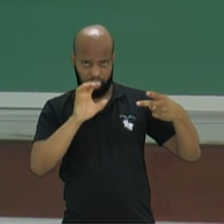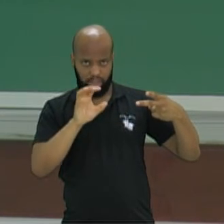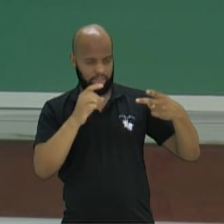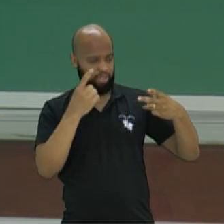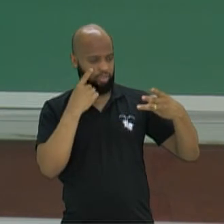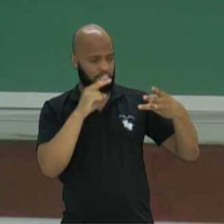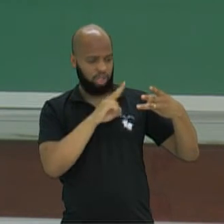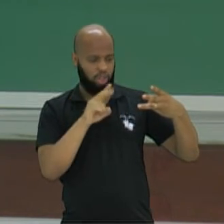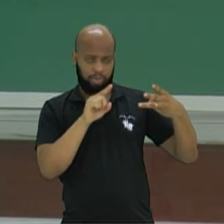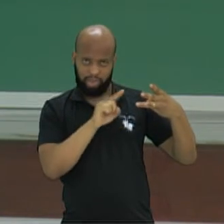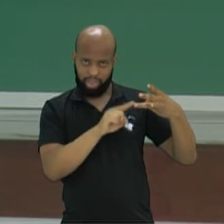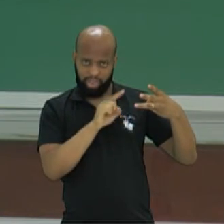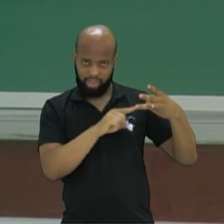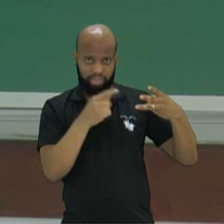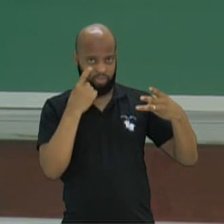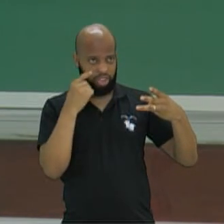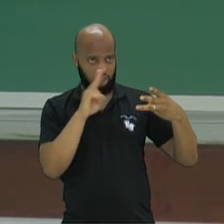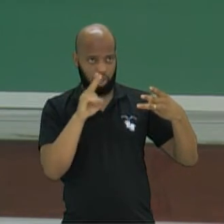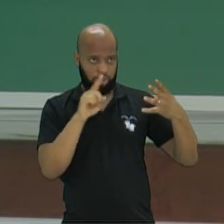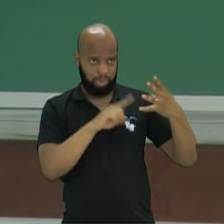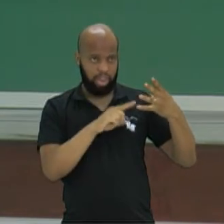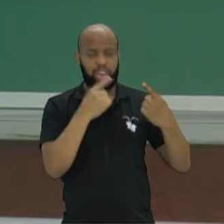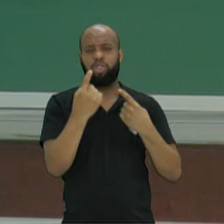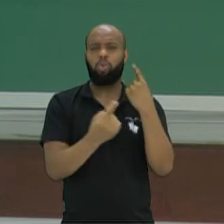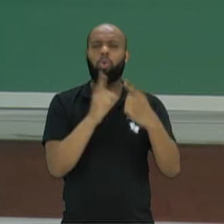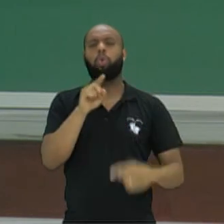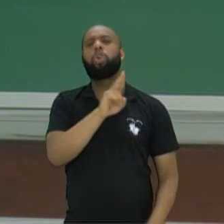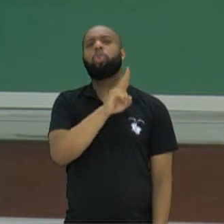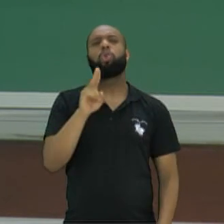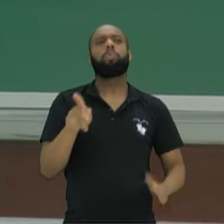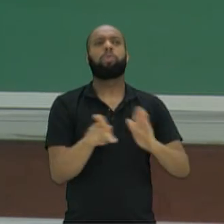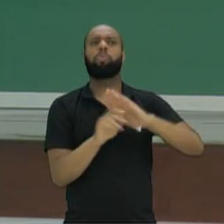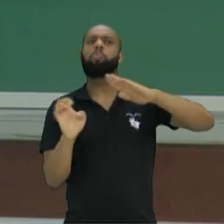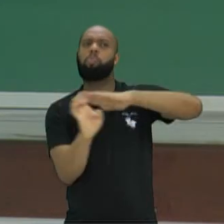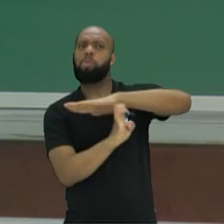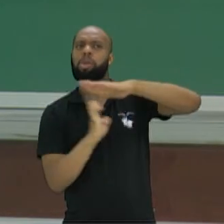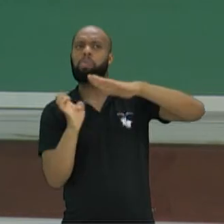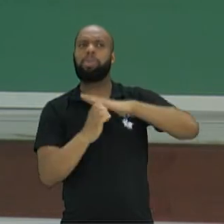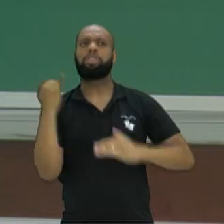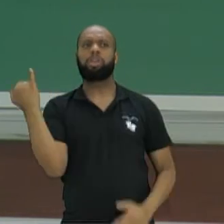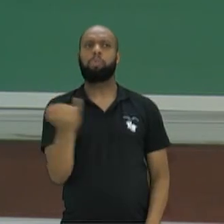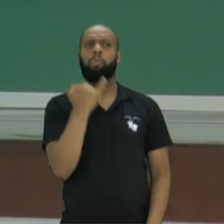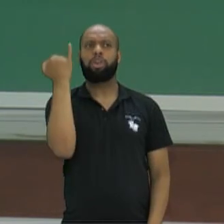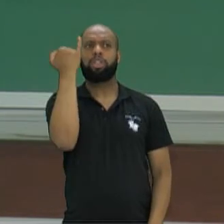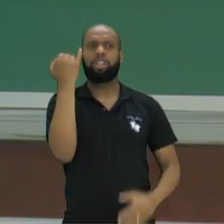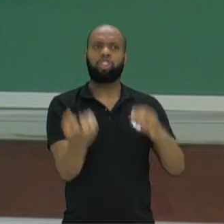das Índias Ocidentais? Letra C? É os Corsários Unidos da Realeza?